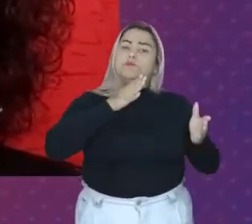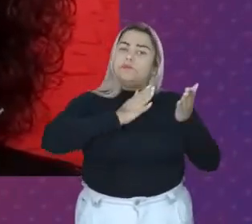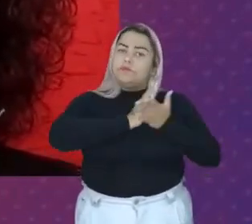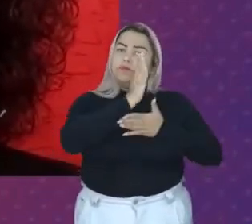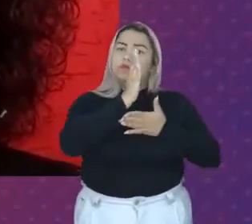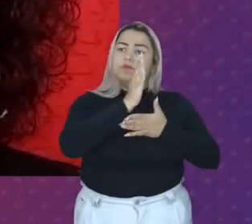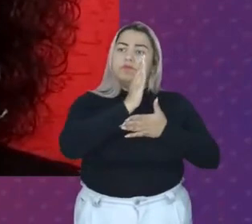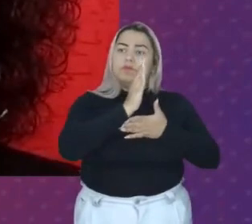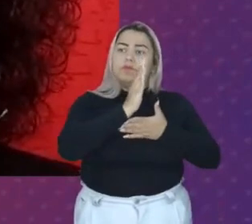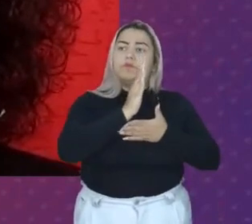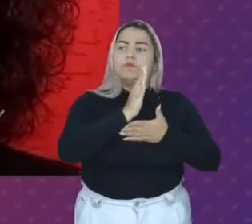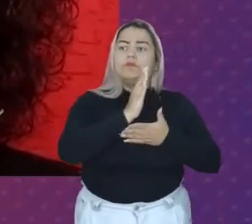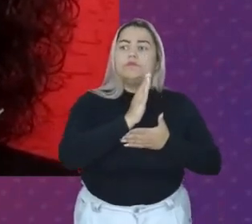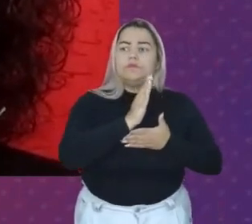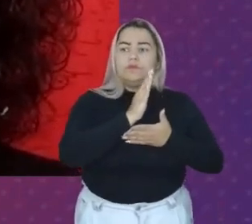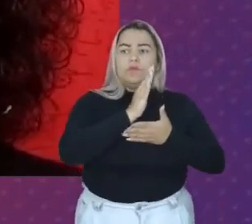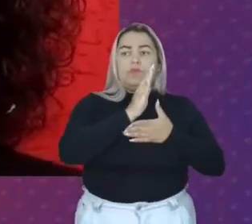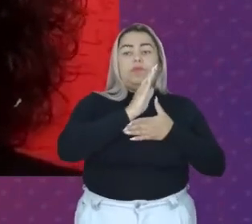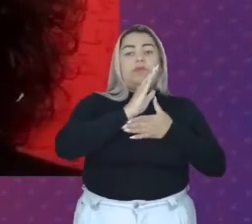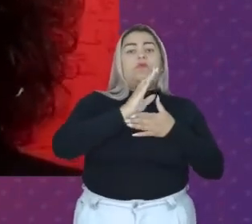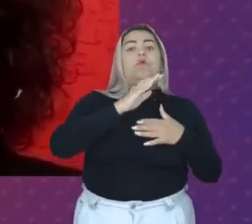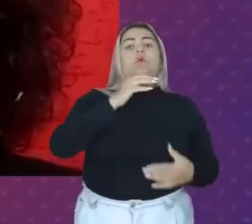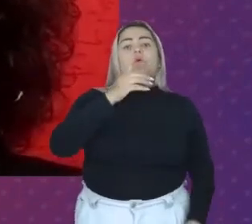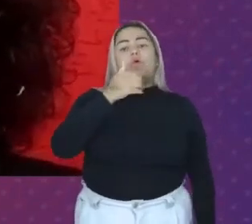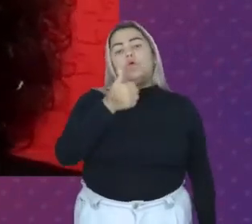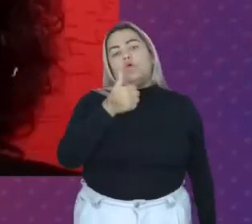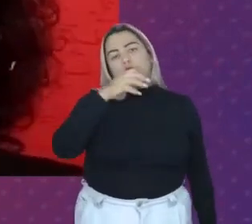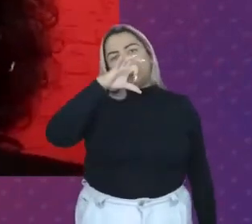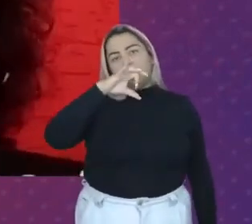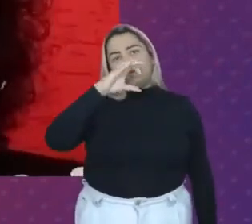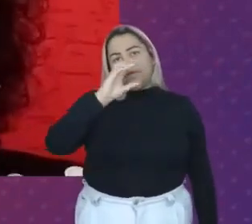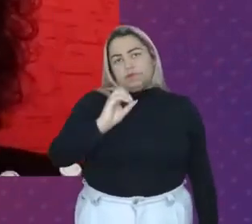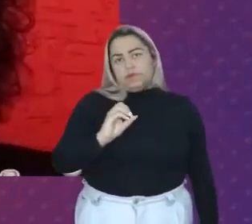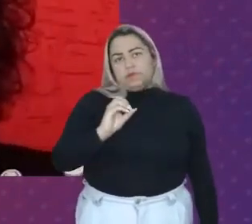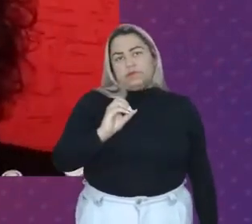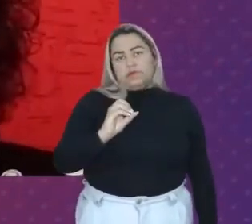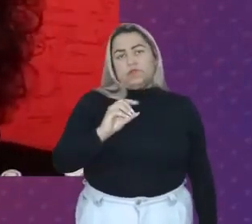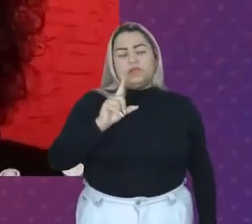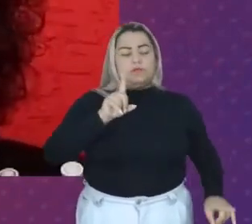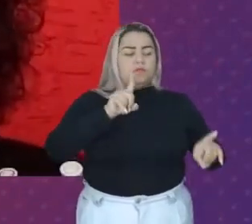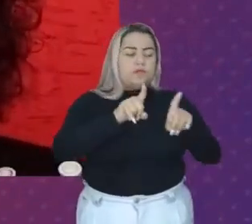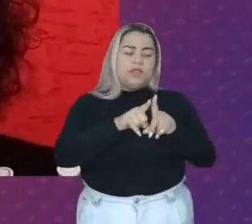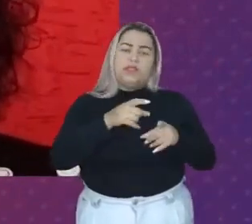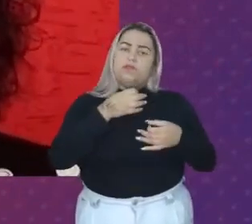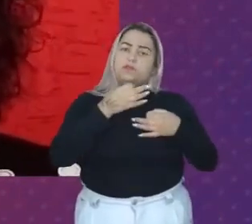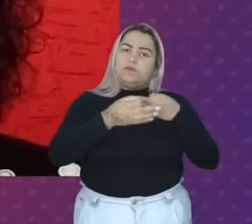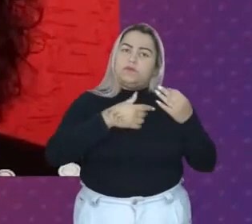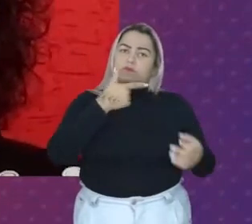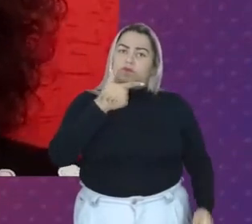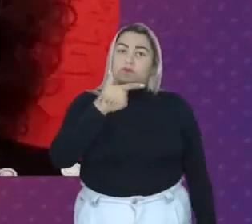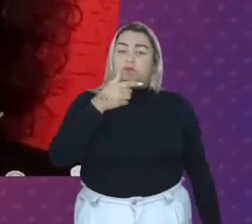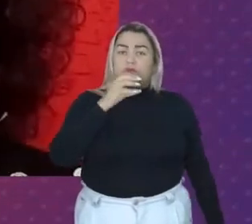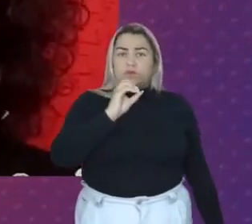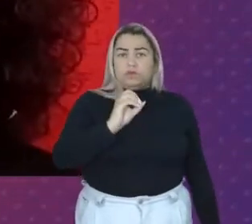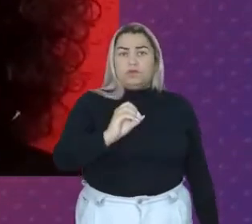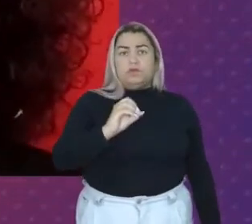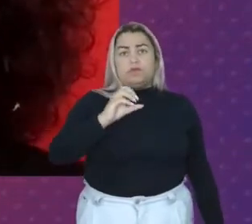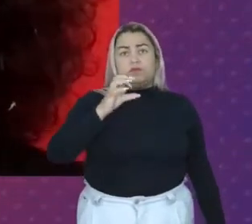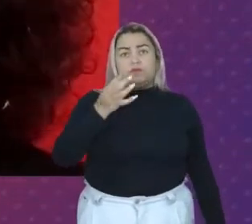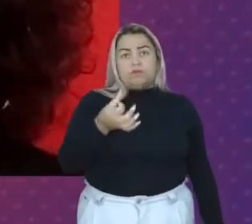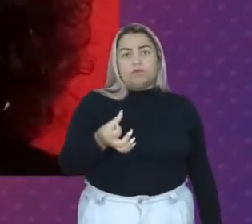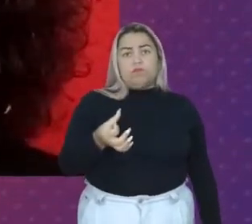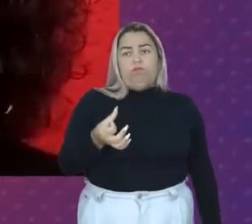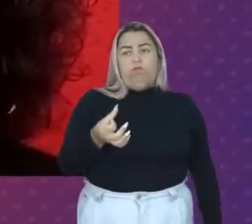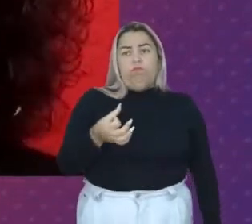aprovar essa Convenção 90, que é acompanhada da Recomendação 206, né? Porque na OIT funciona